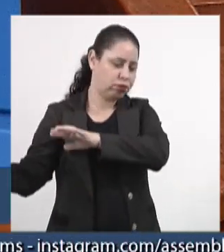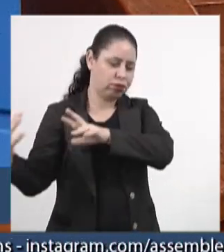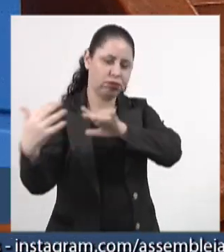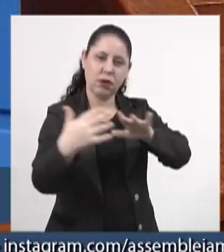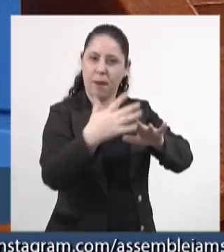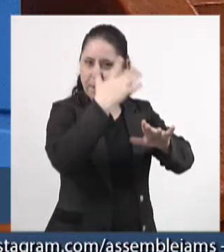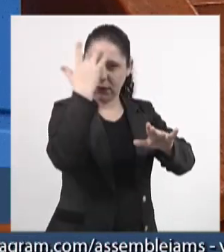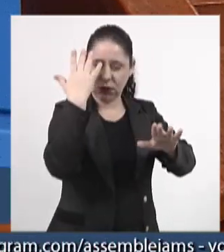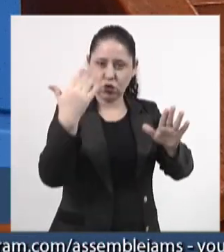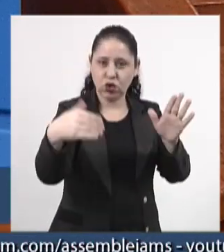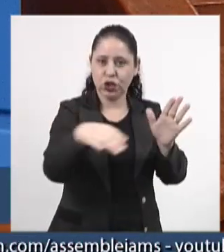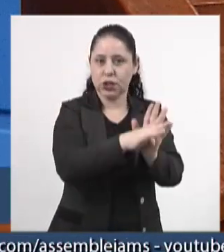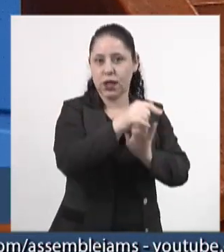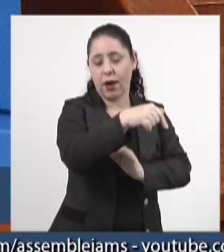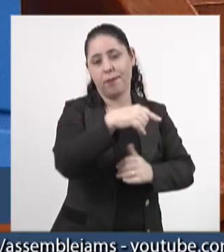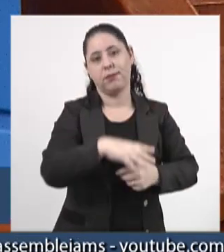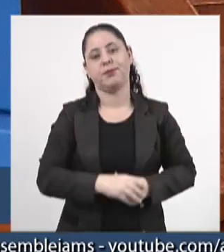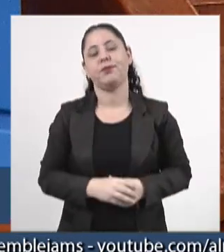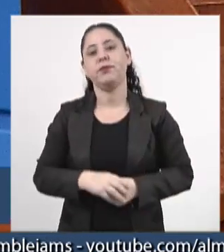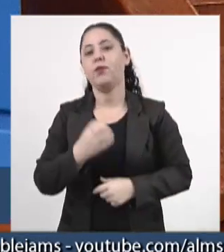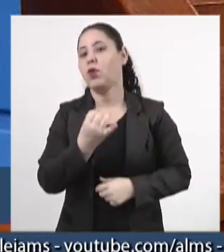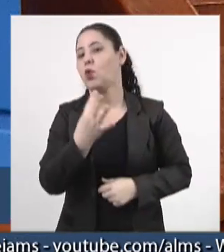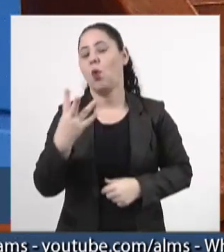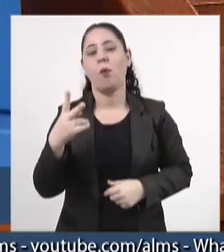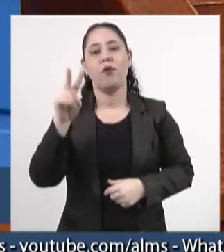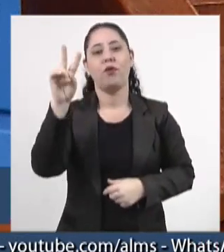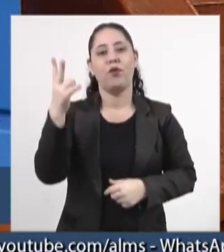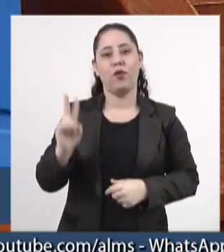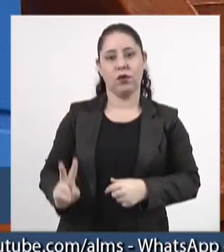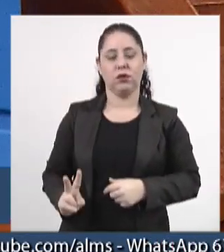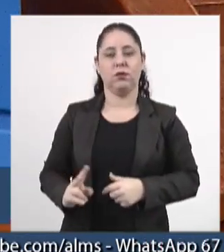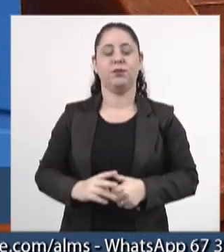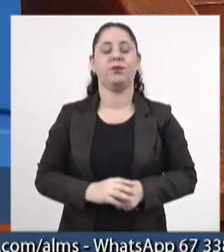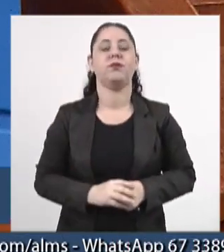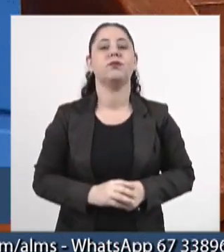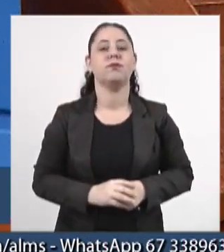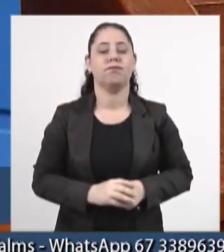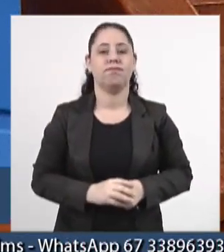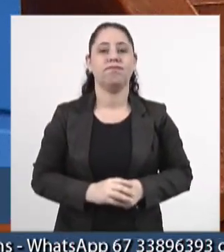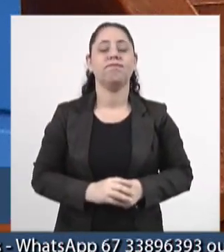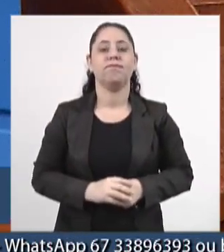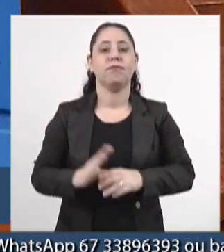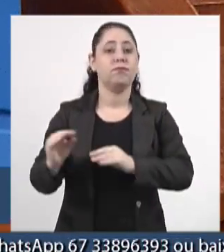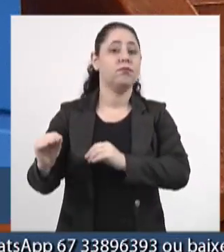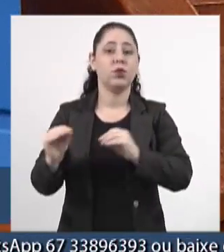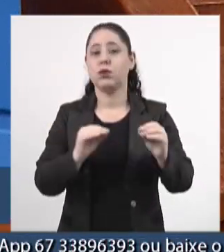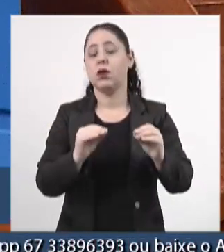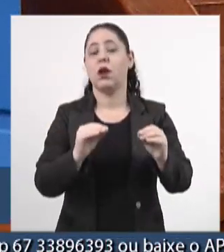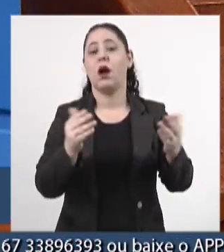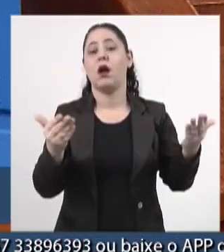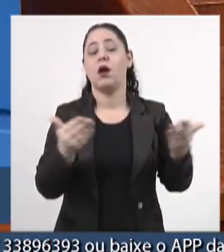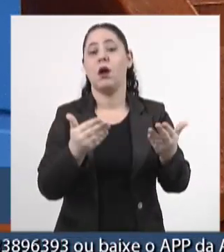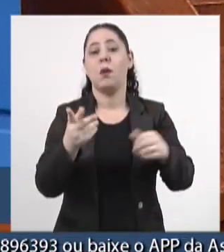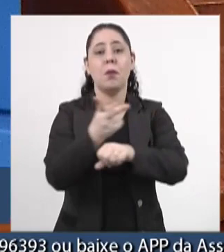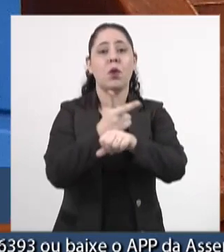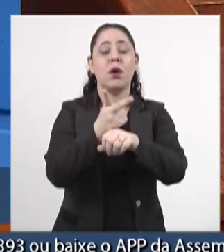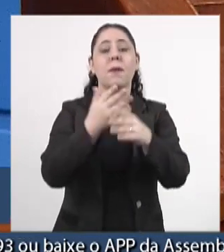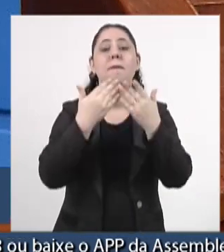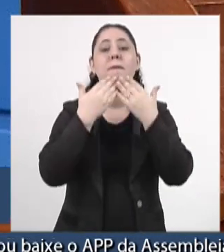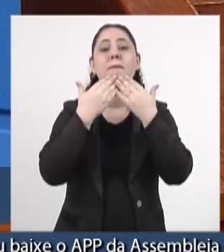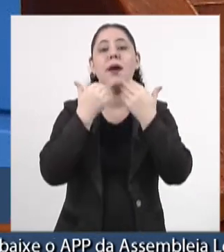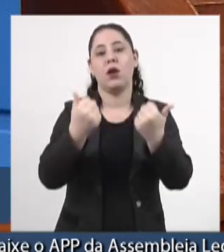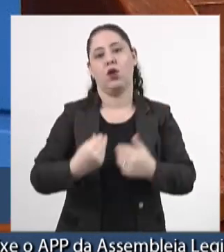4ª cidade do país em número de venezuelanos que vieram para cá em busca de uma vida